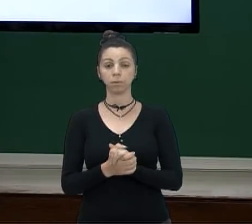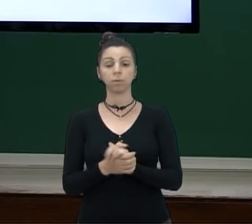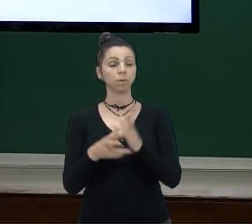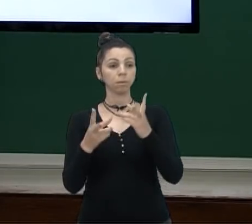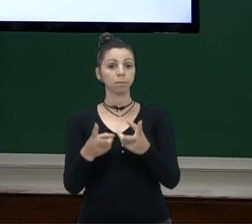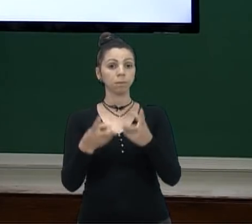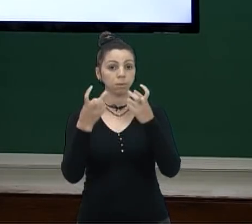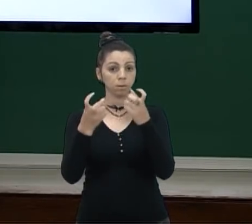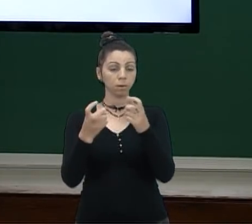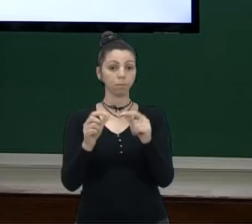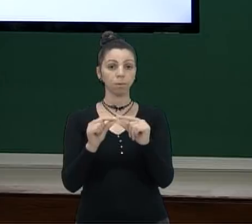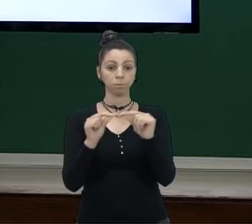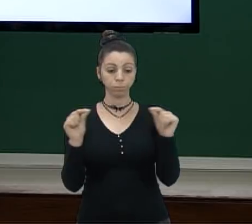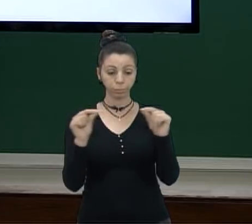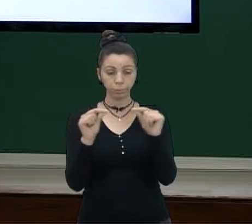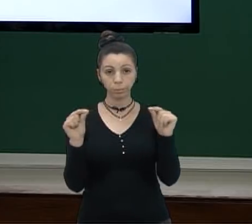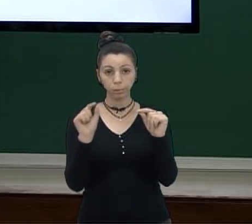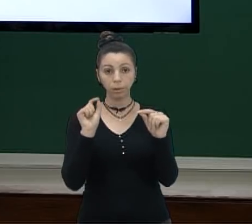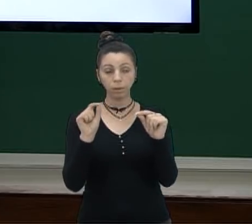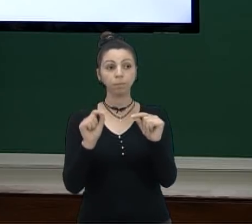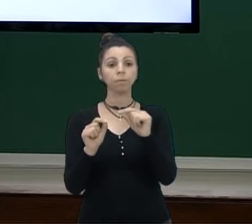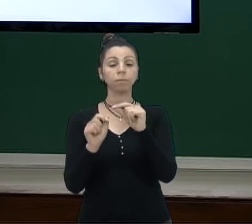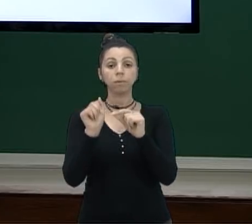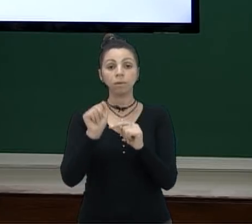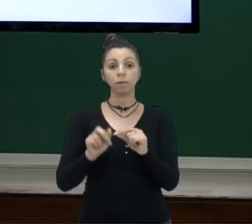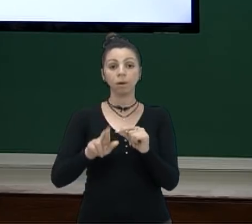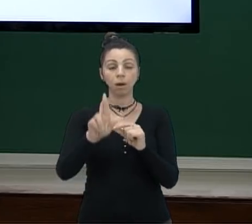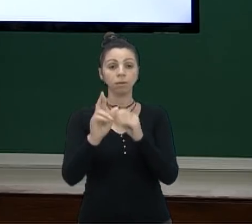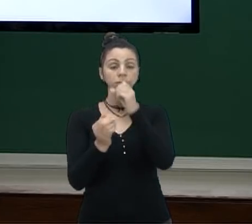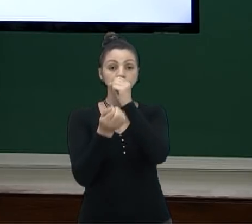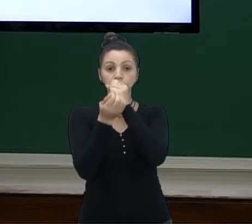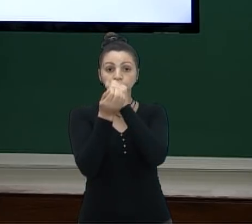colocar o ar,